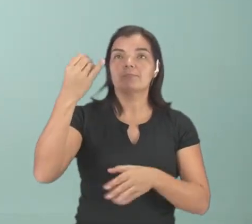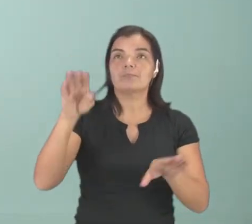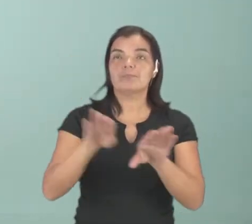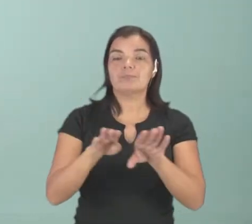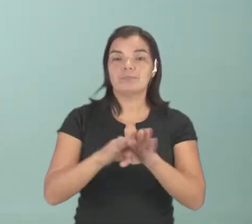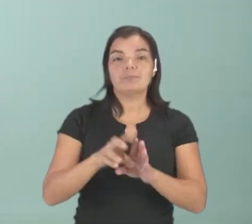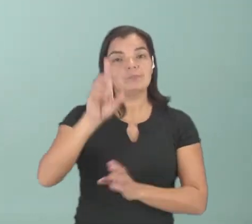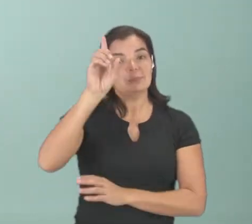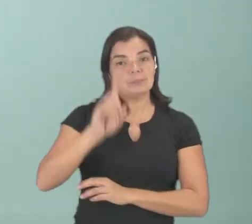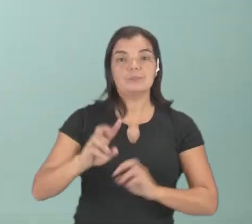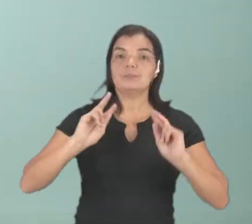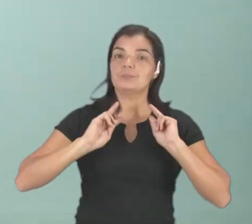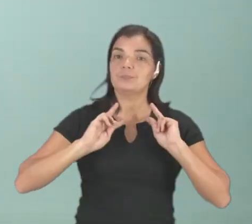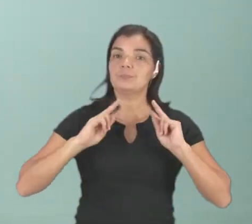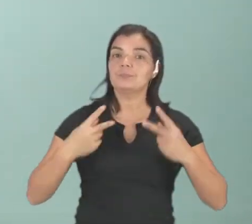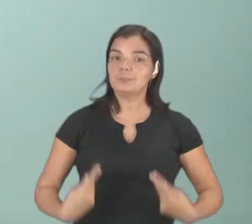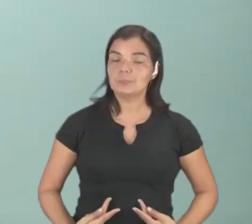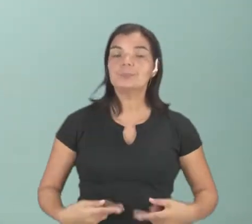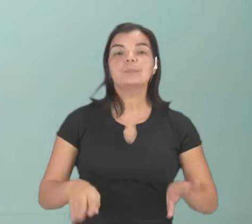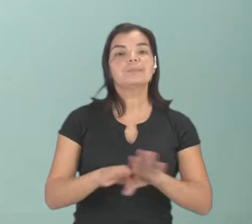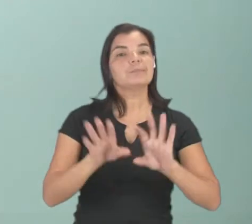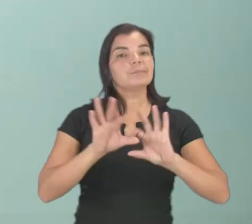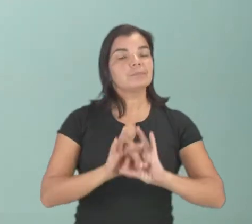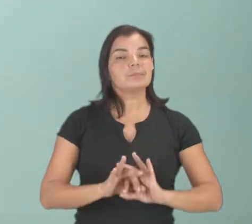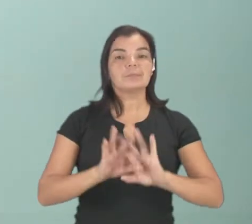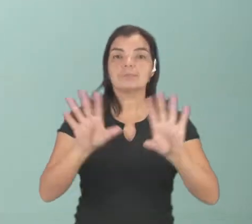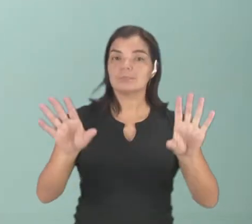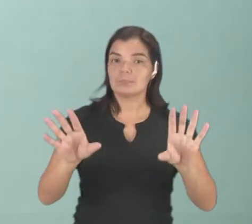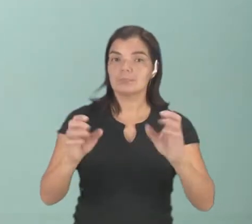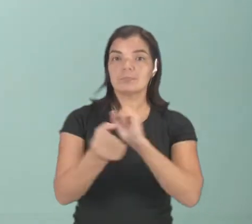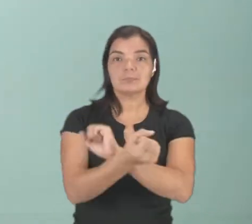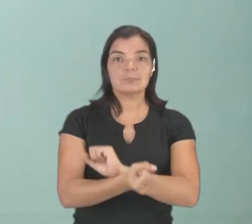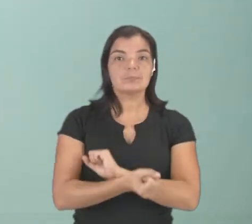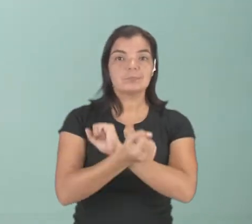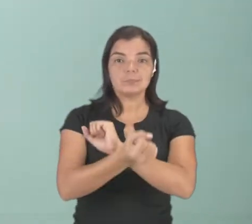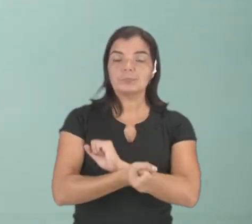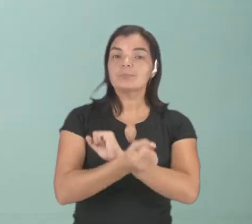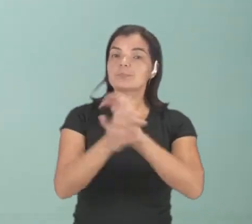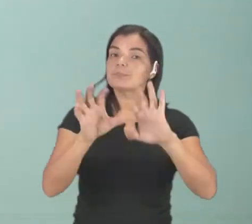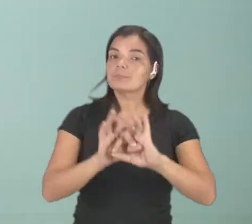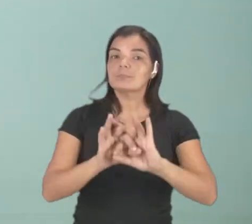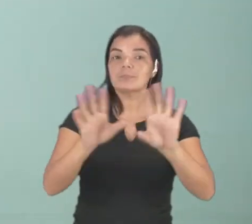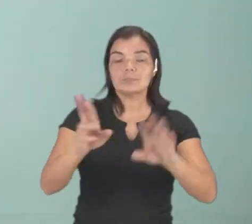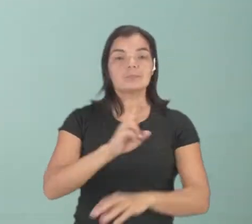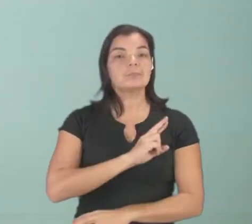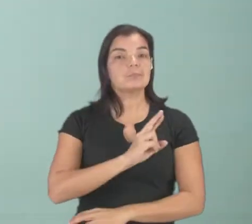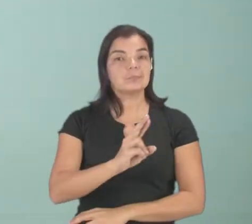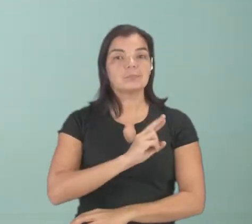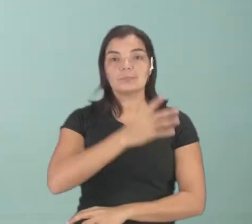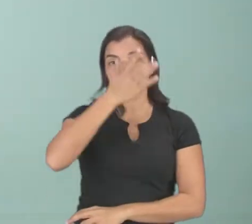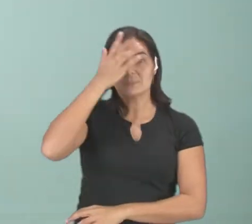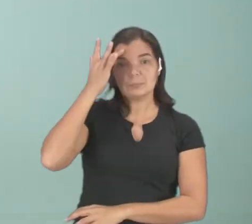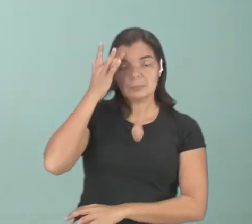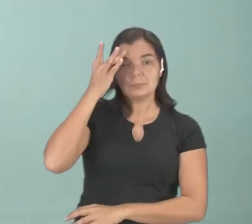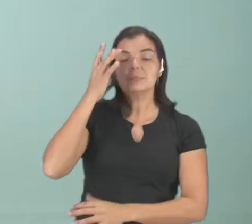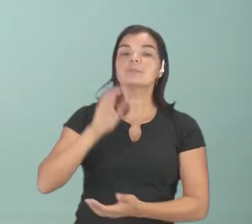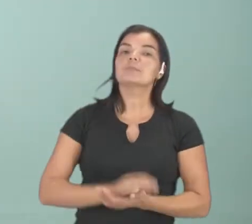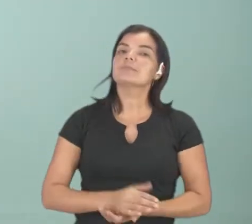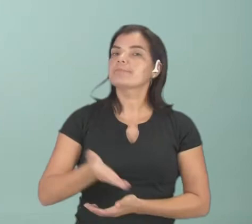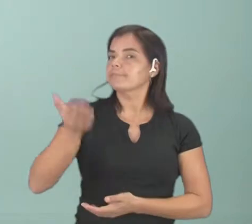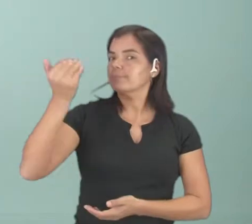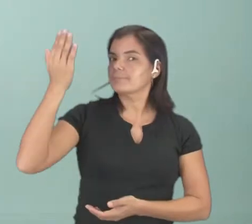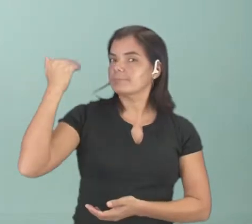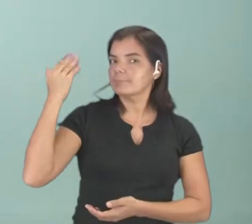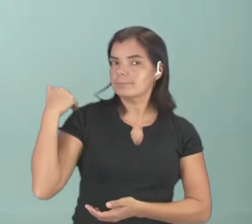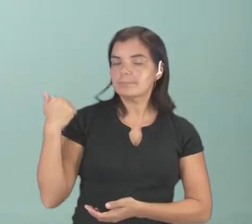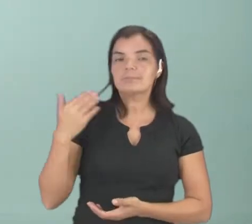precursor dos direitos humanos, onde ele dá liberdade aos escravos e liberdade religiosa às pessoas, que na época